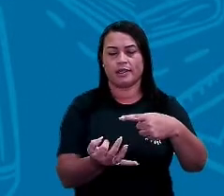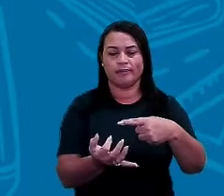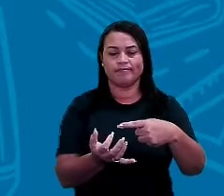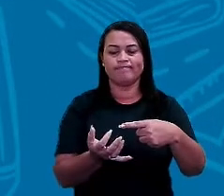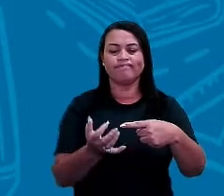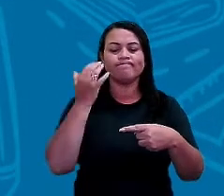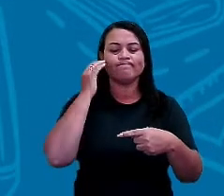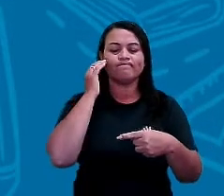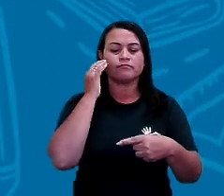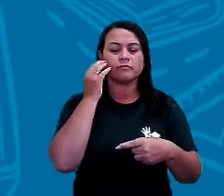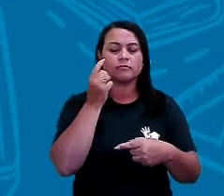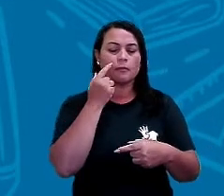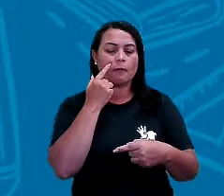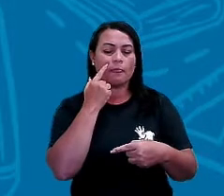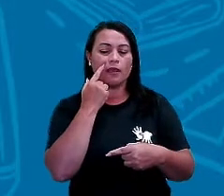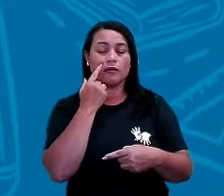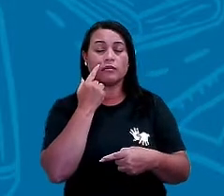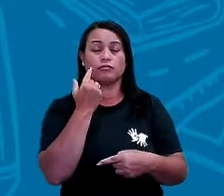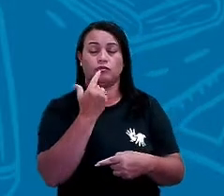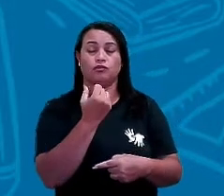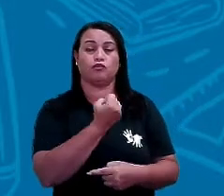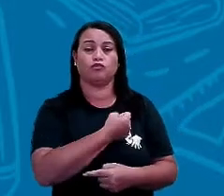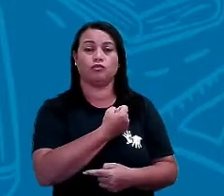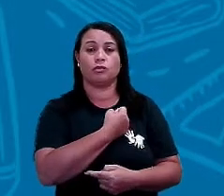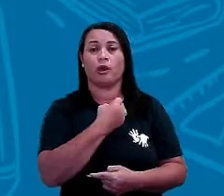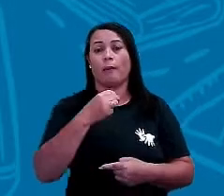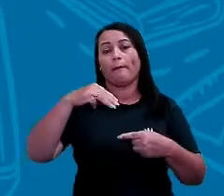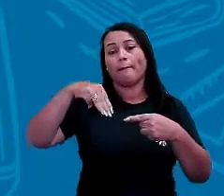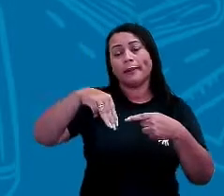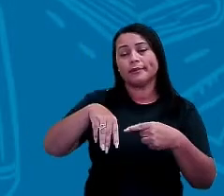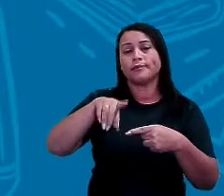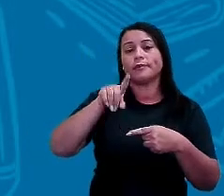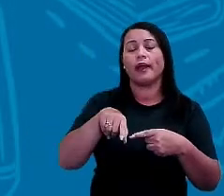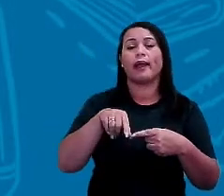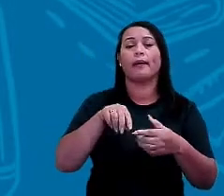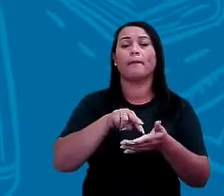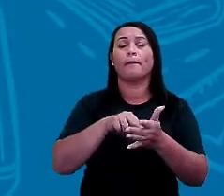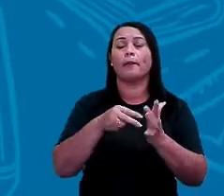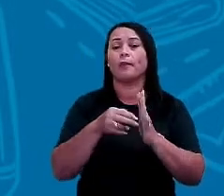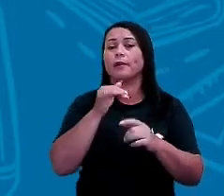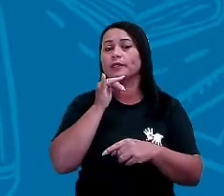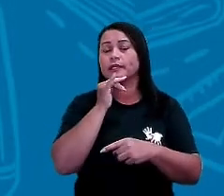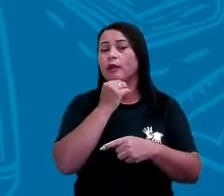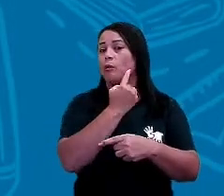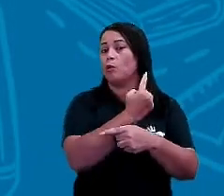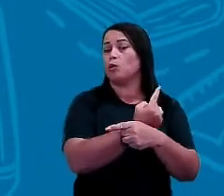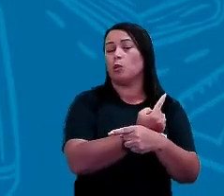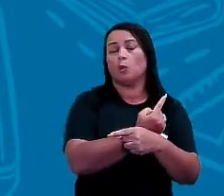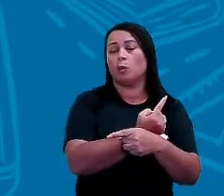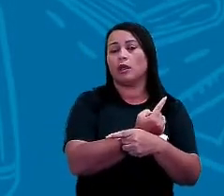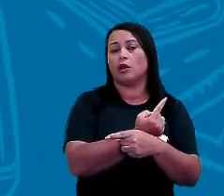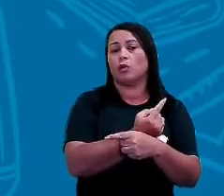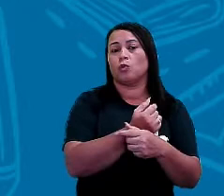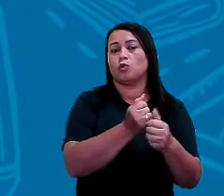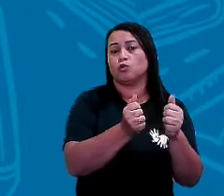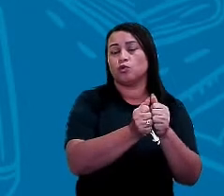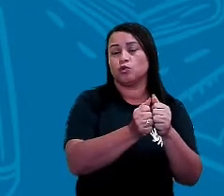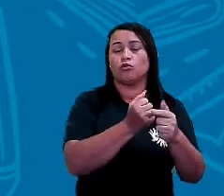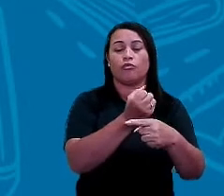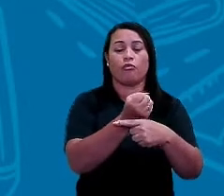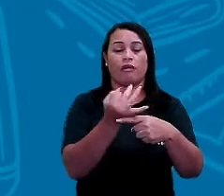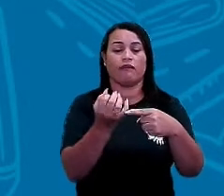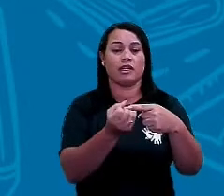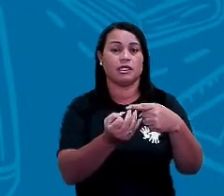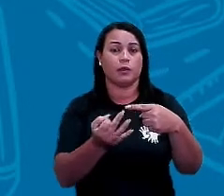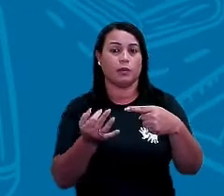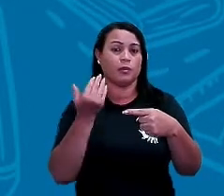fracionária. Então, o número misto é nada mais, nada menos que o número inteiro juntinho da fração,